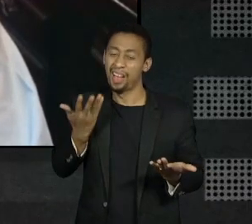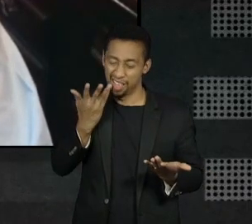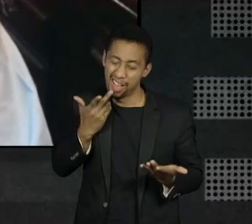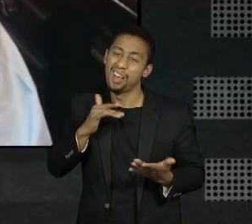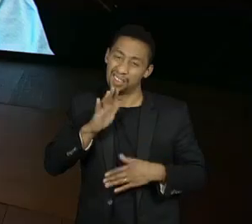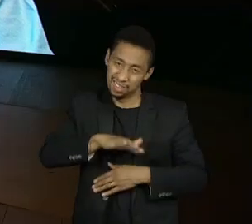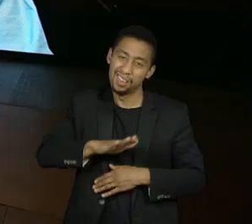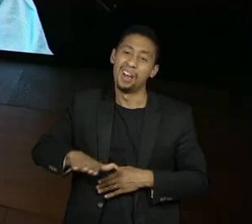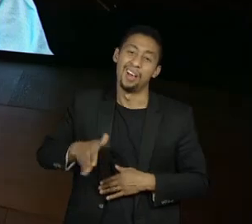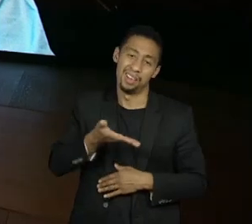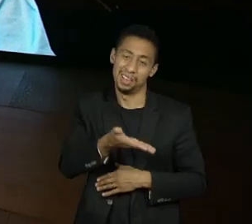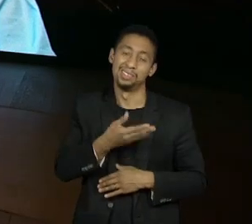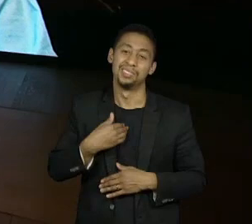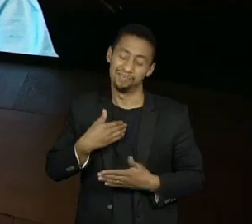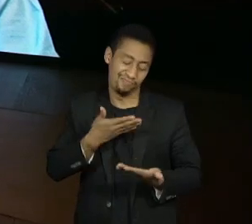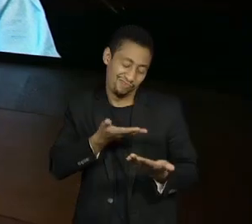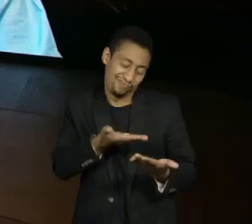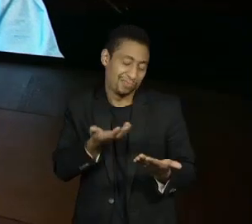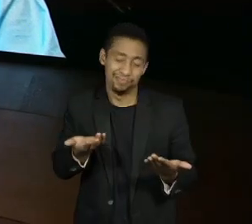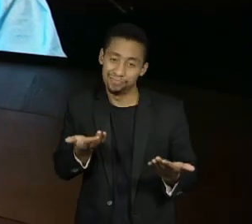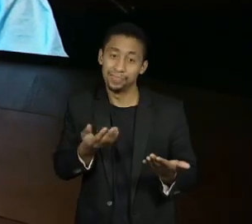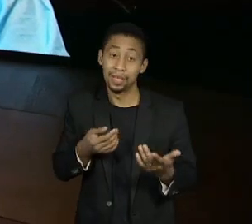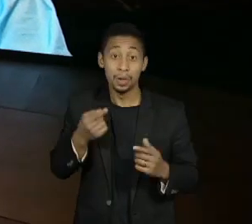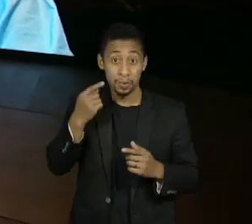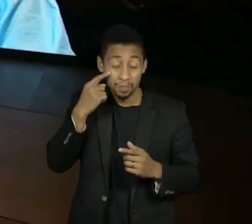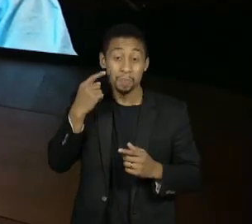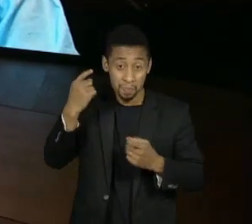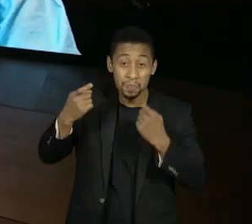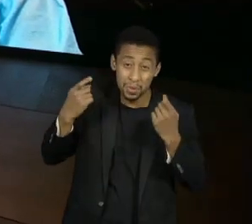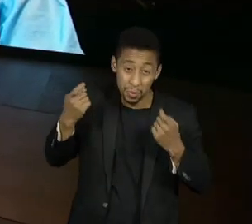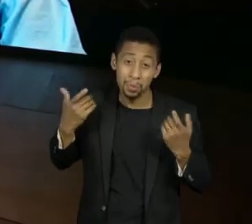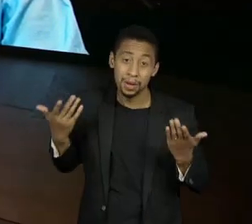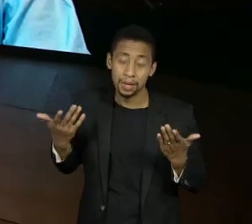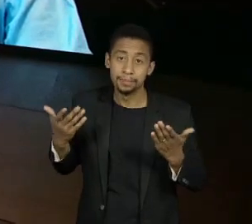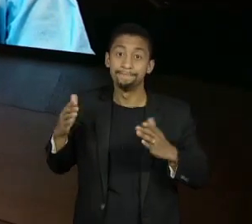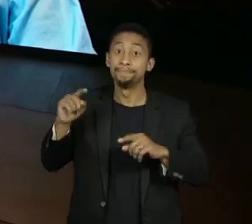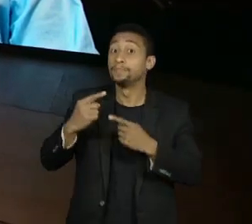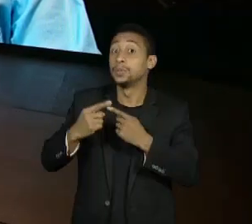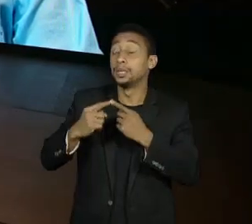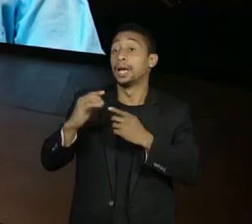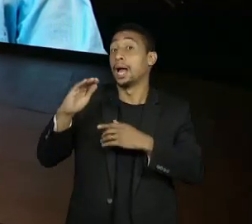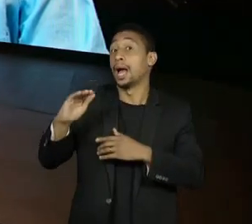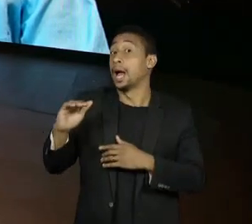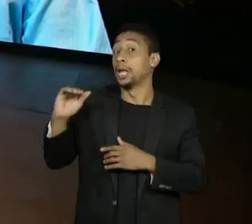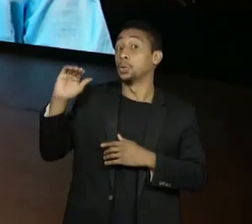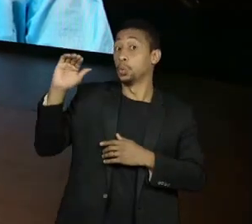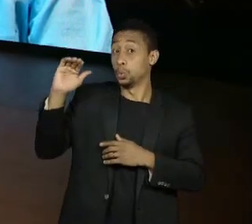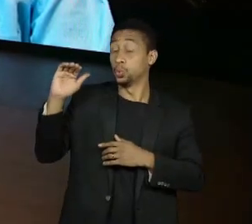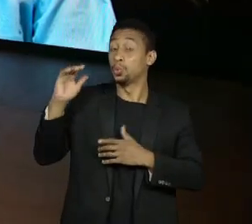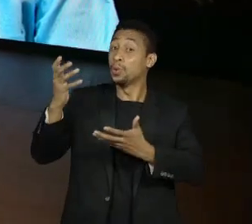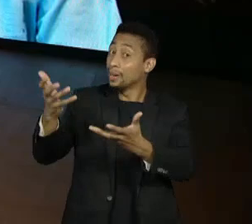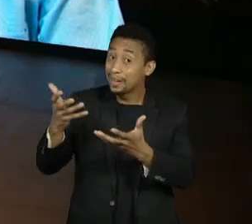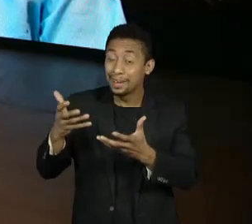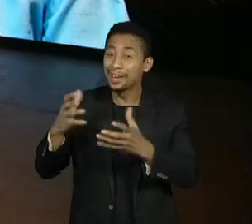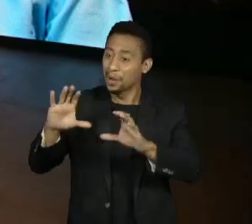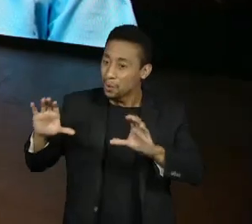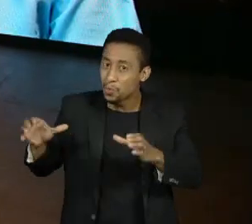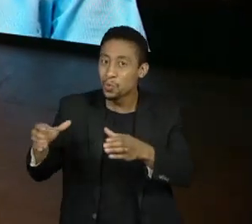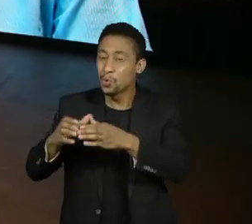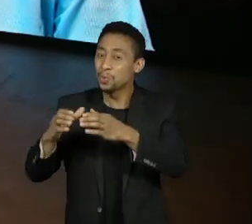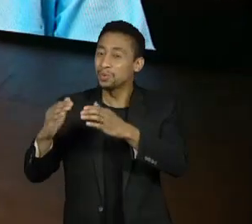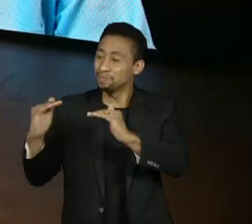que não tá entendendo. Então, o leitor adulto vai querer a Turma da Mônica